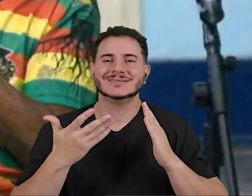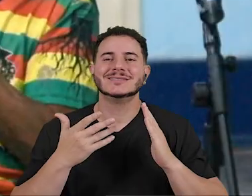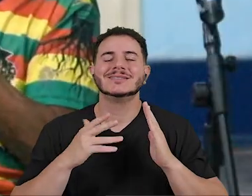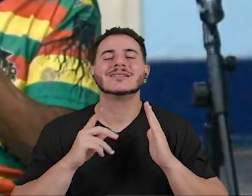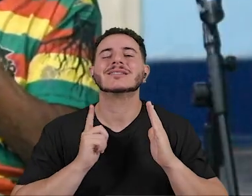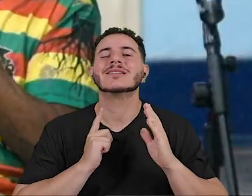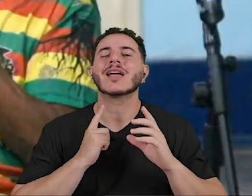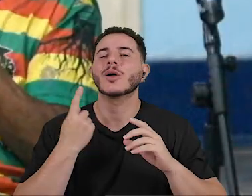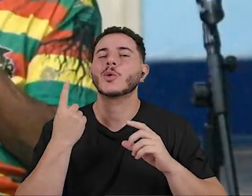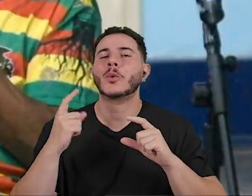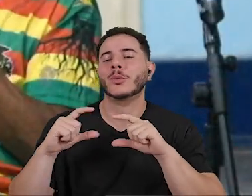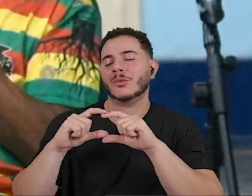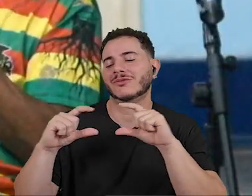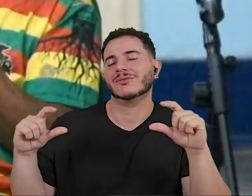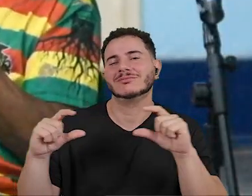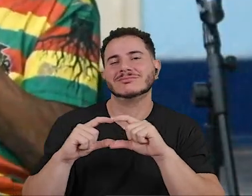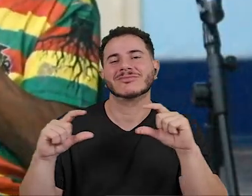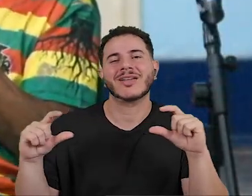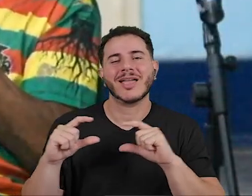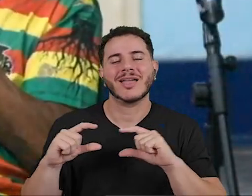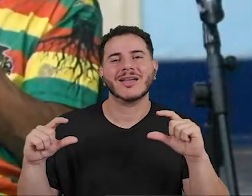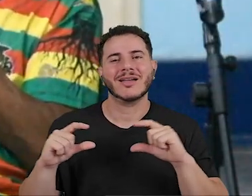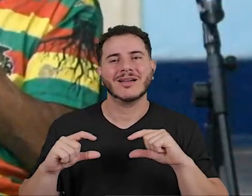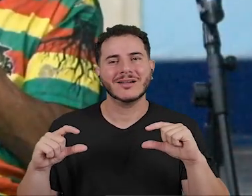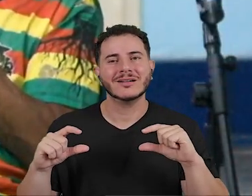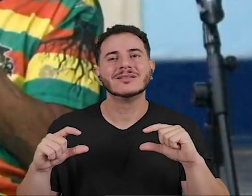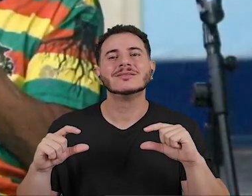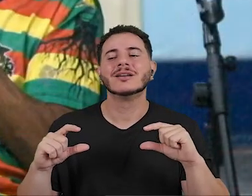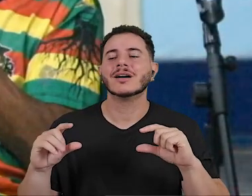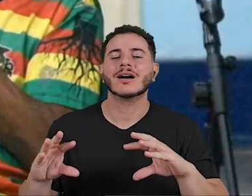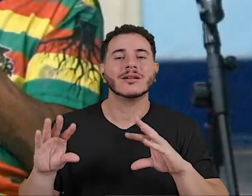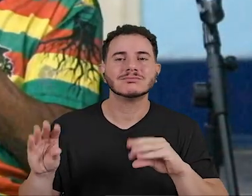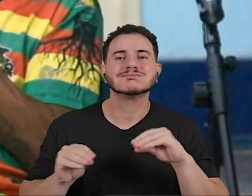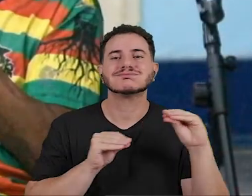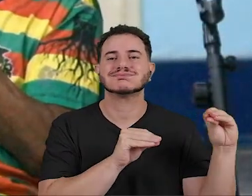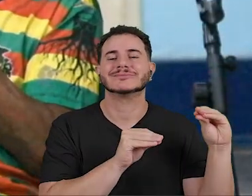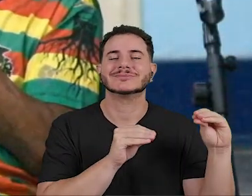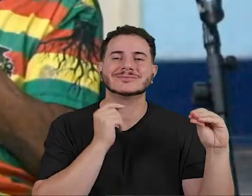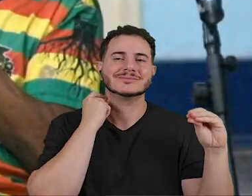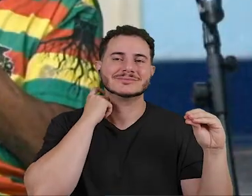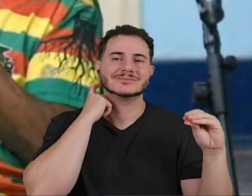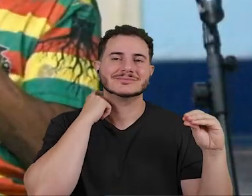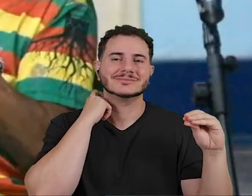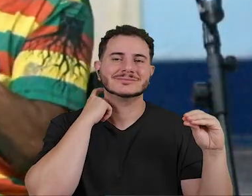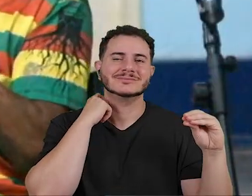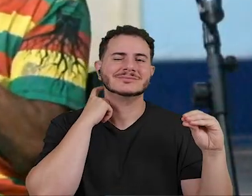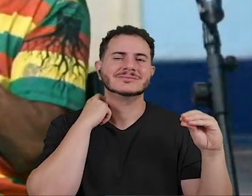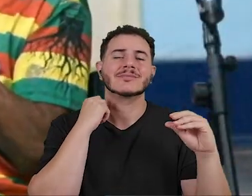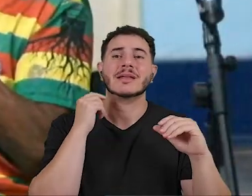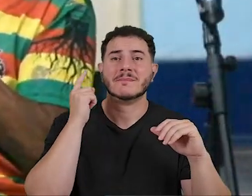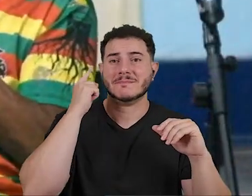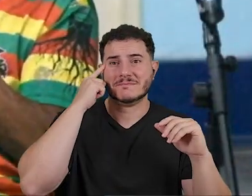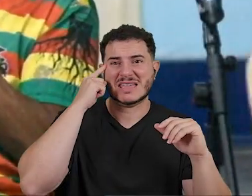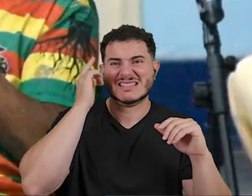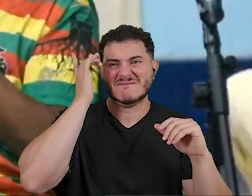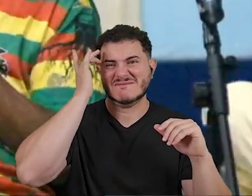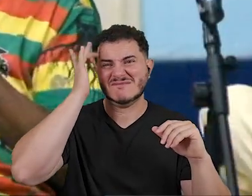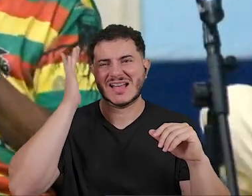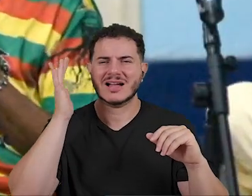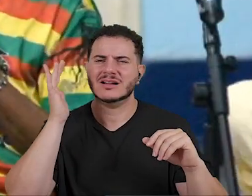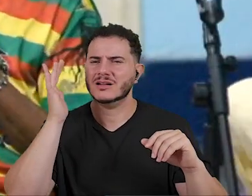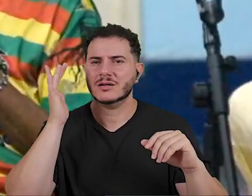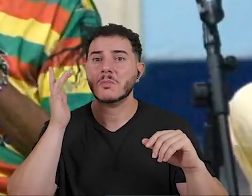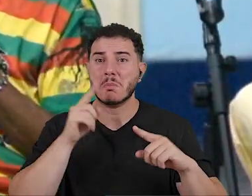a melodia. Não é tão fácil, mas também não é difícil. Porque vem da sua mente. Correto?